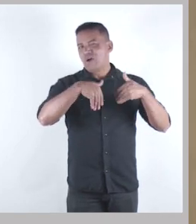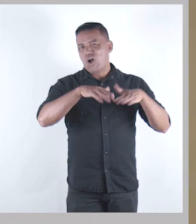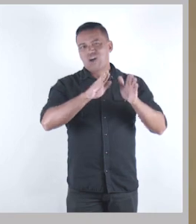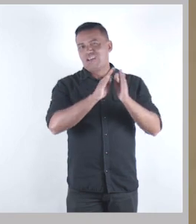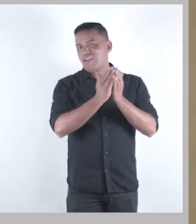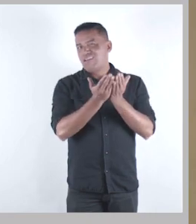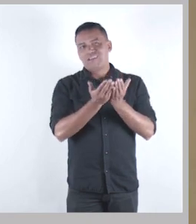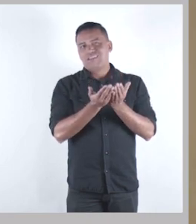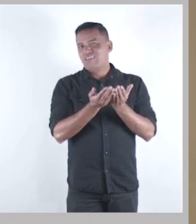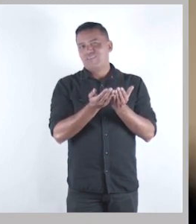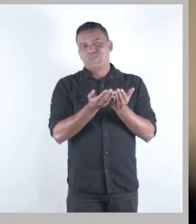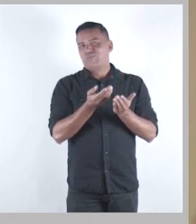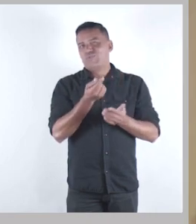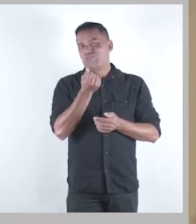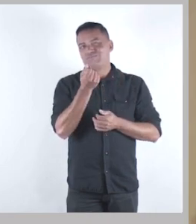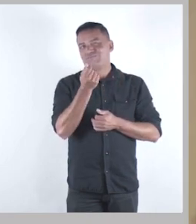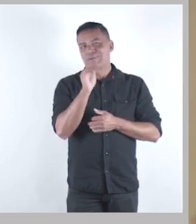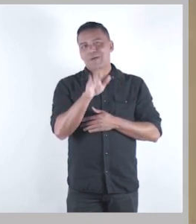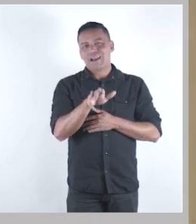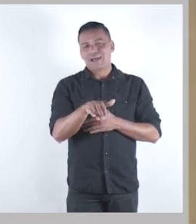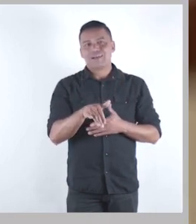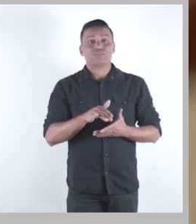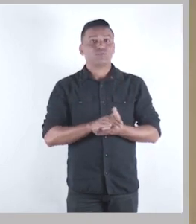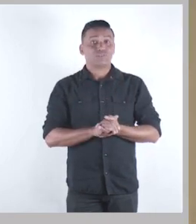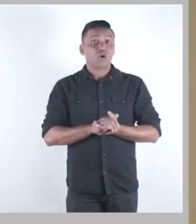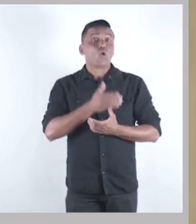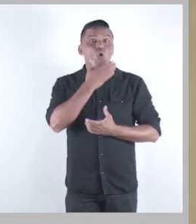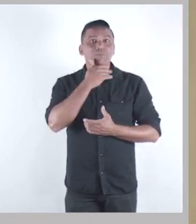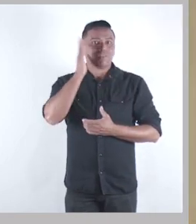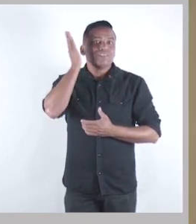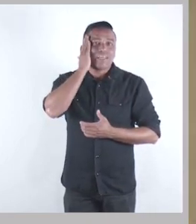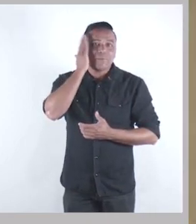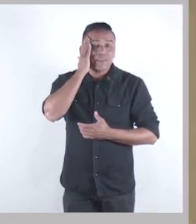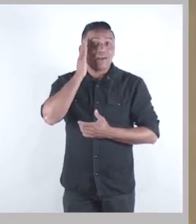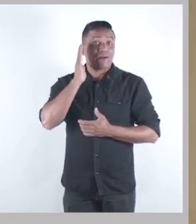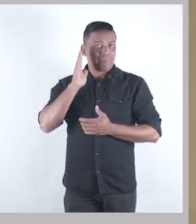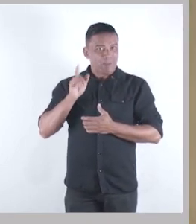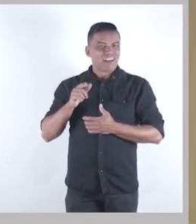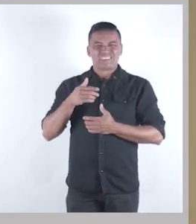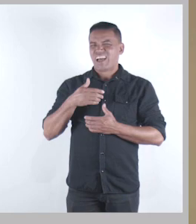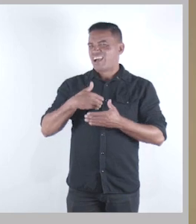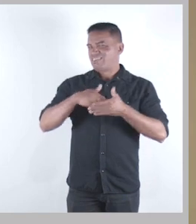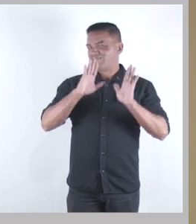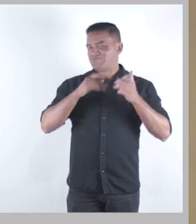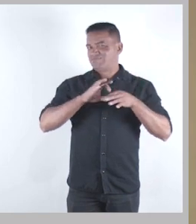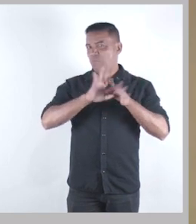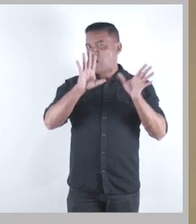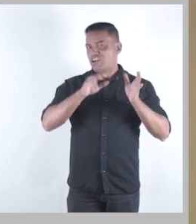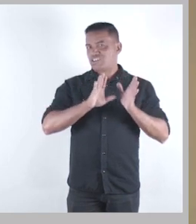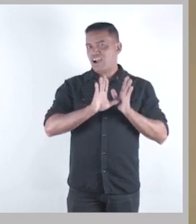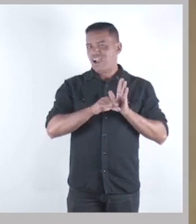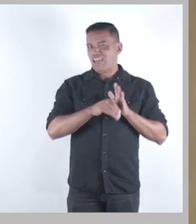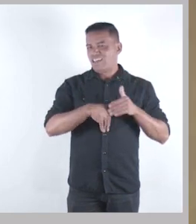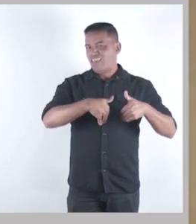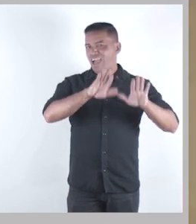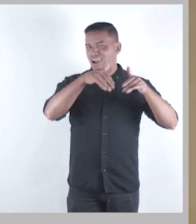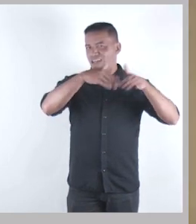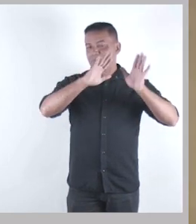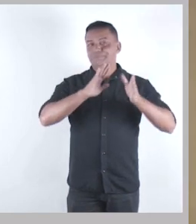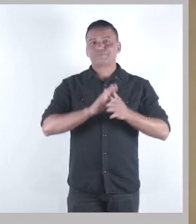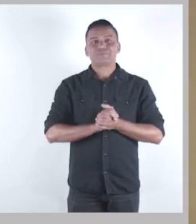não valem muito dinheiro. Ele sabia, mas ele deixava-nos tirar os livros. Então, essa é uma parte também